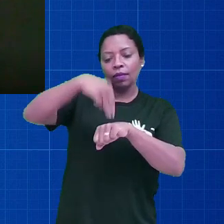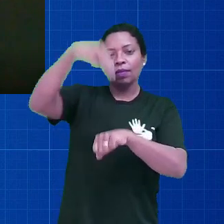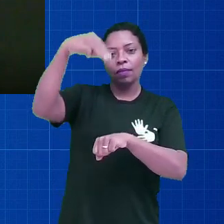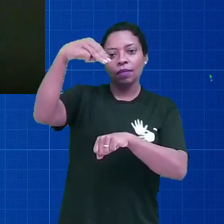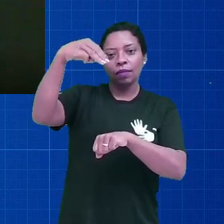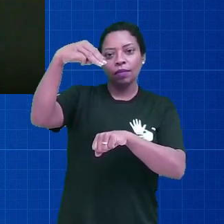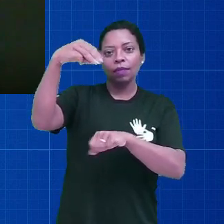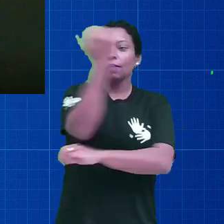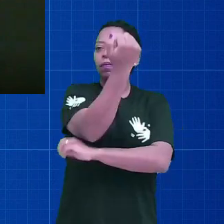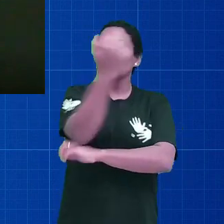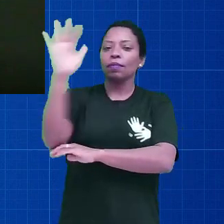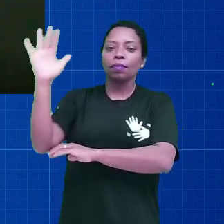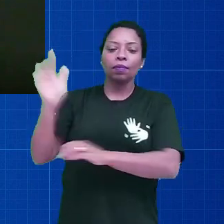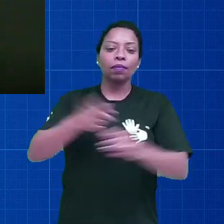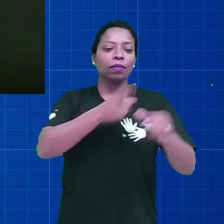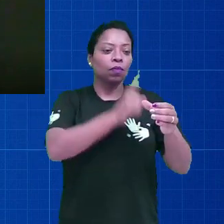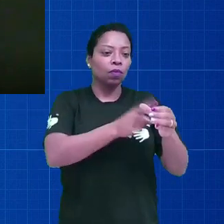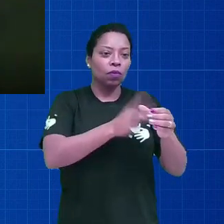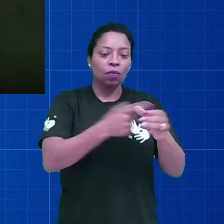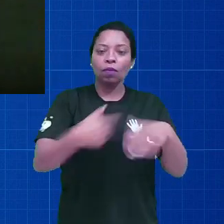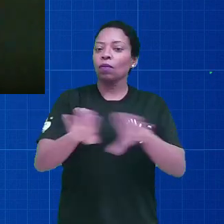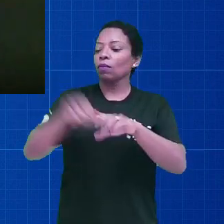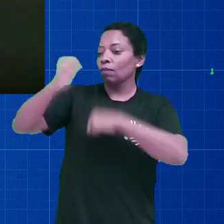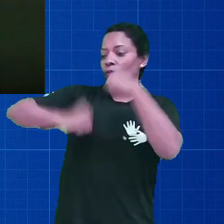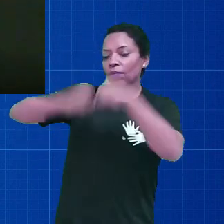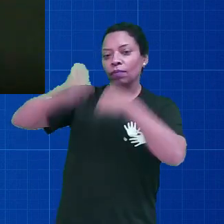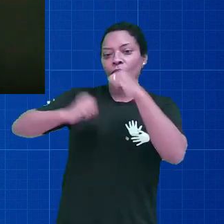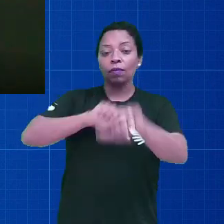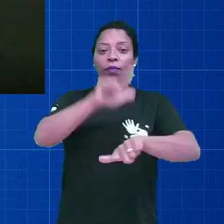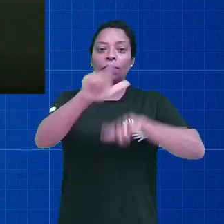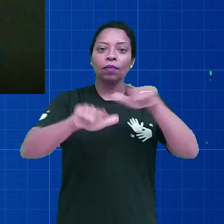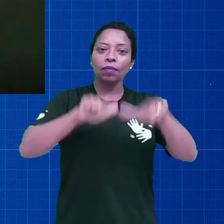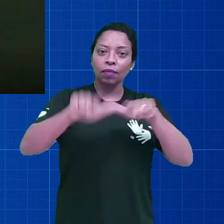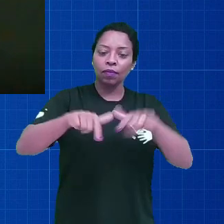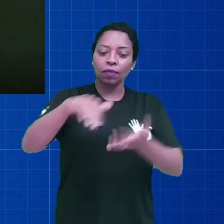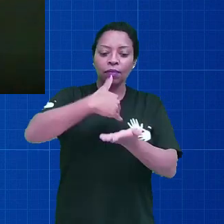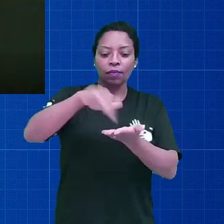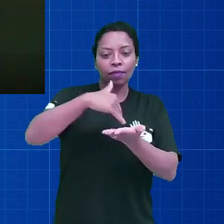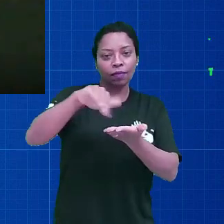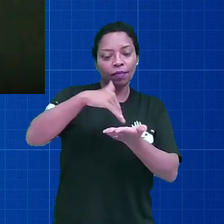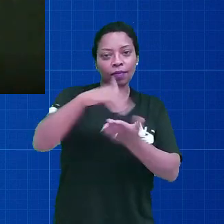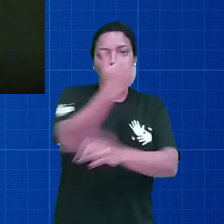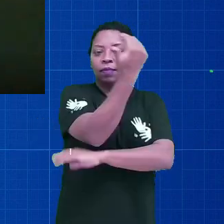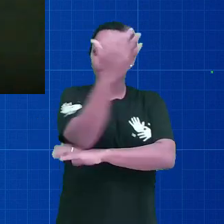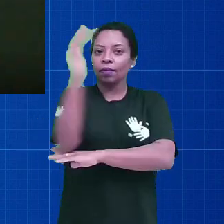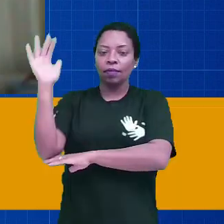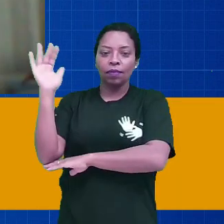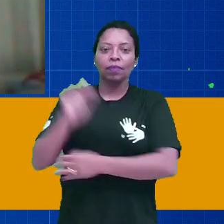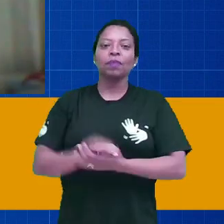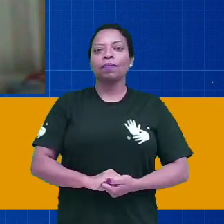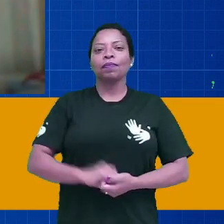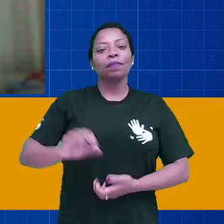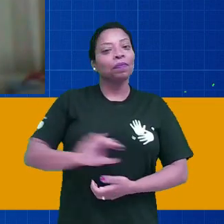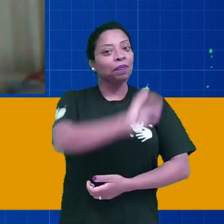ambiente urbano e industrial. Atua na Secretaria de Meio Ambiente. Passo a palavra para você, Andressa.